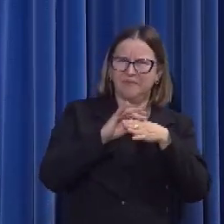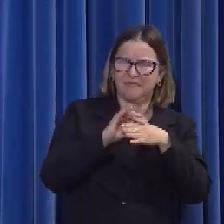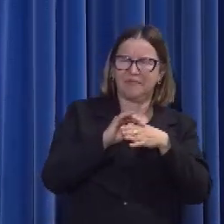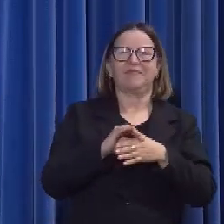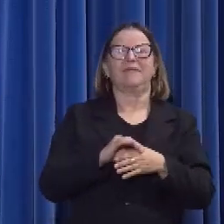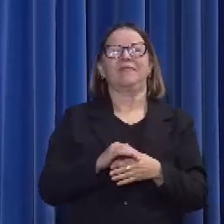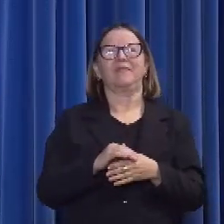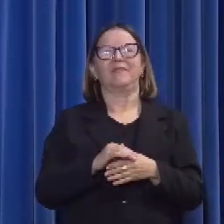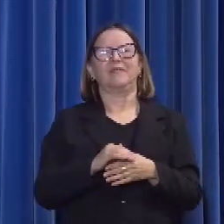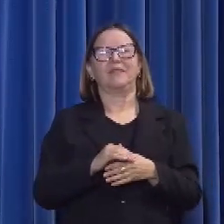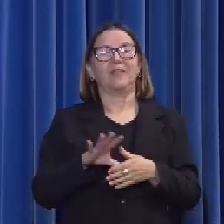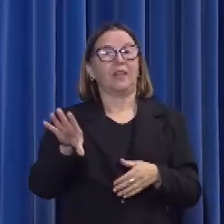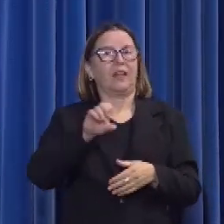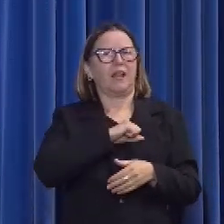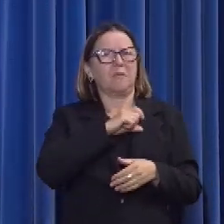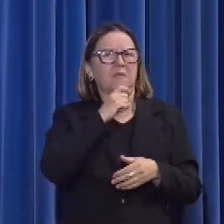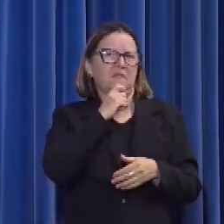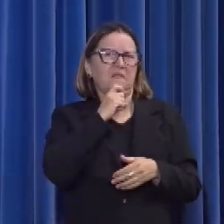Então eu creio que